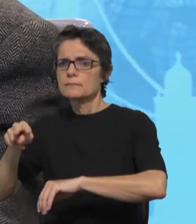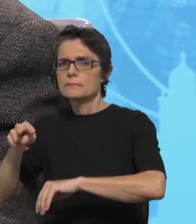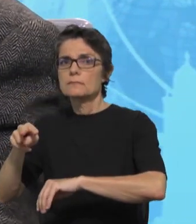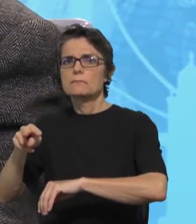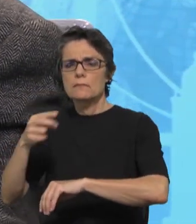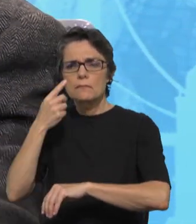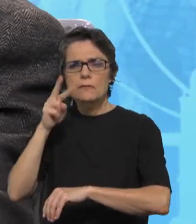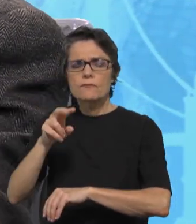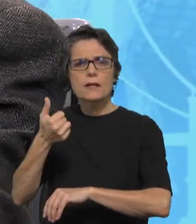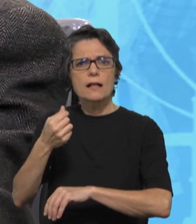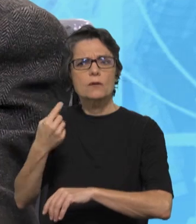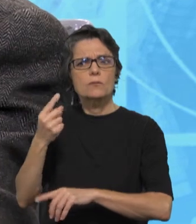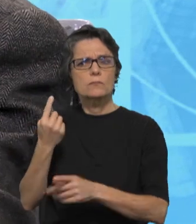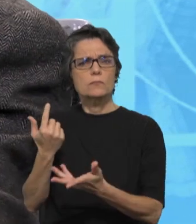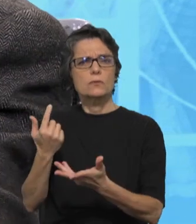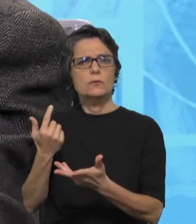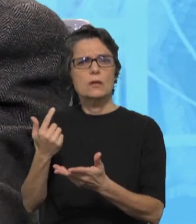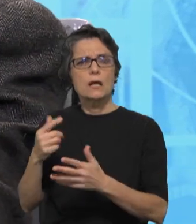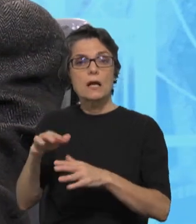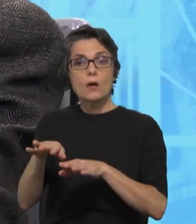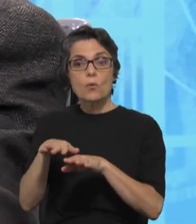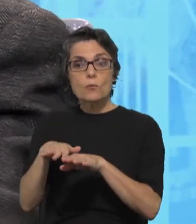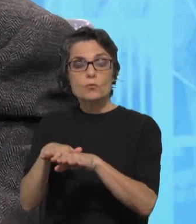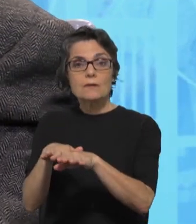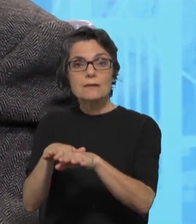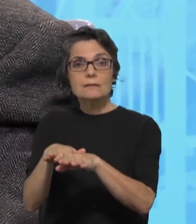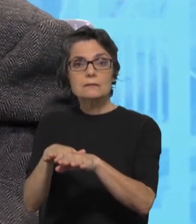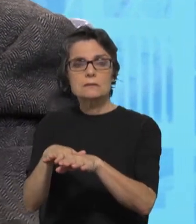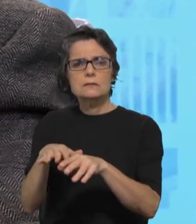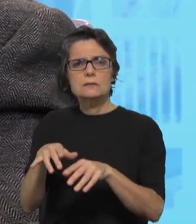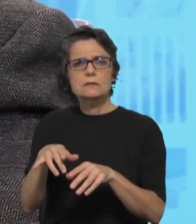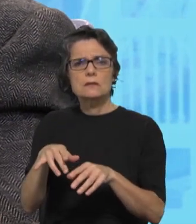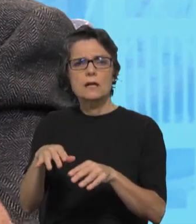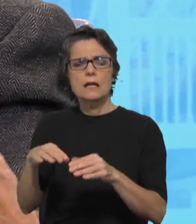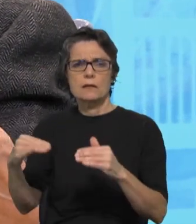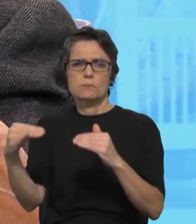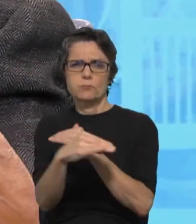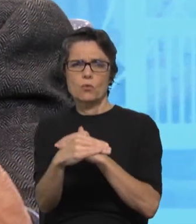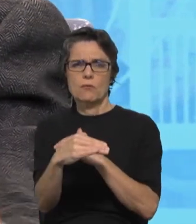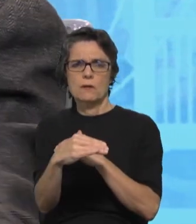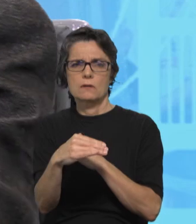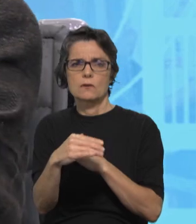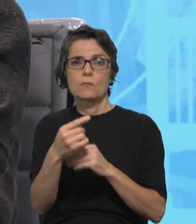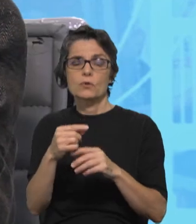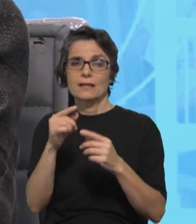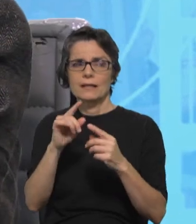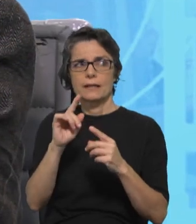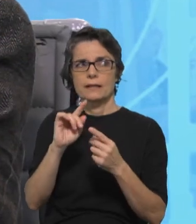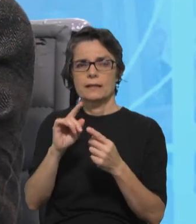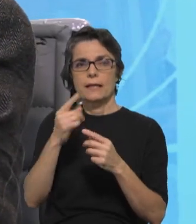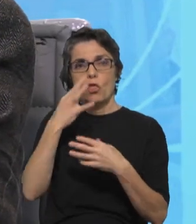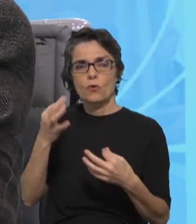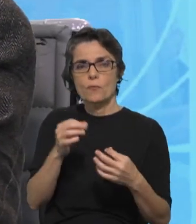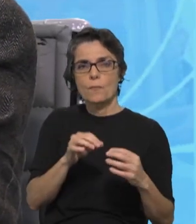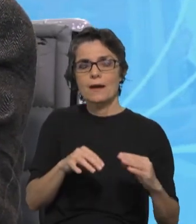uma coisa singular, o trânsito estava em sentido inverso, porque normalmente vinham do Terreiro de Paço para a Praça